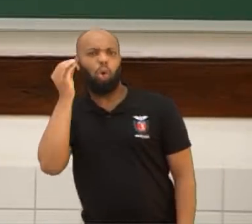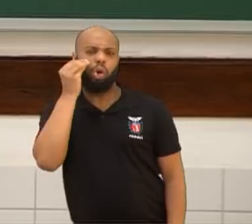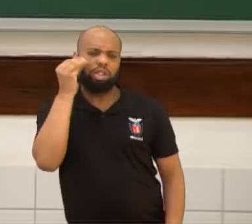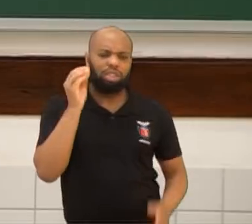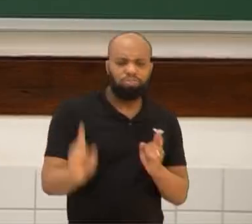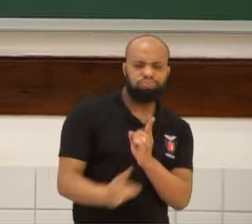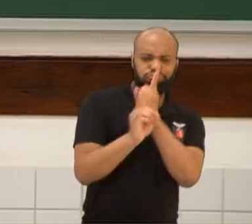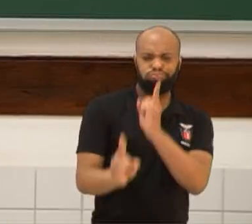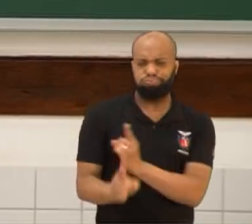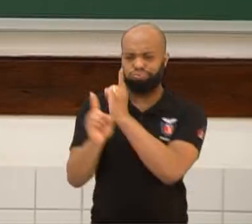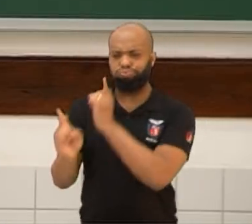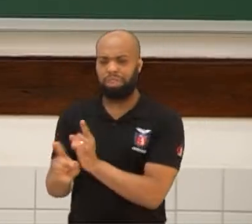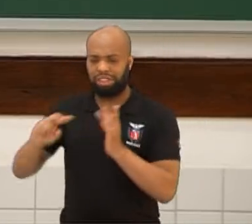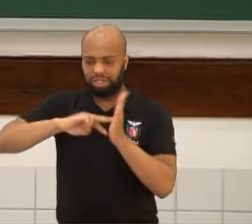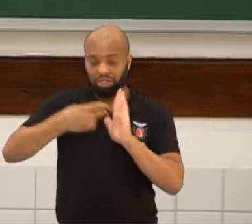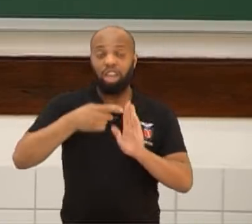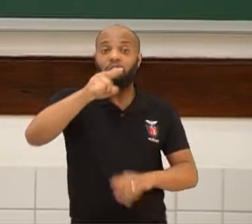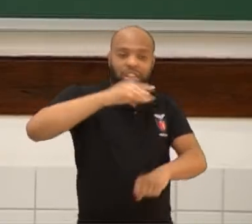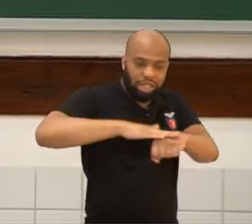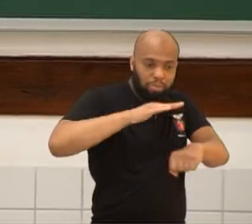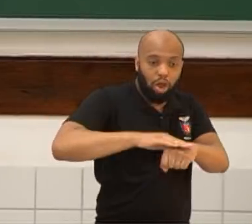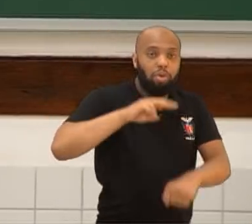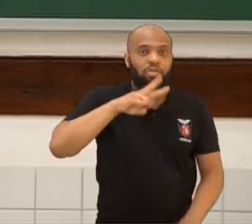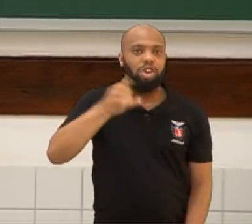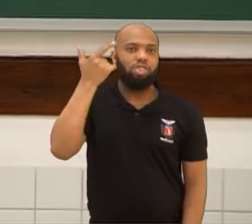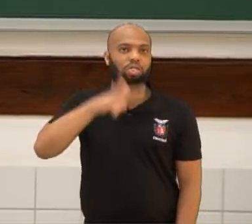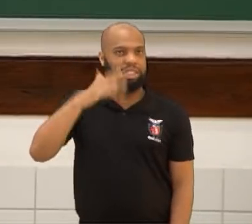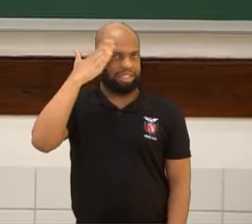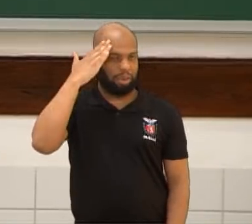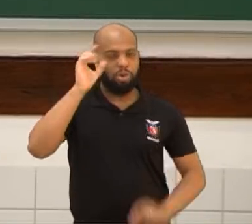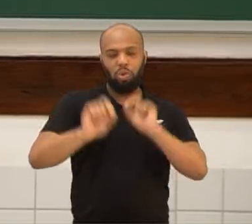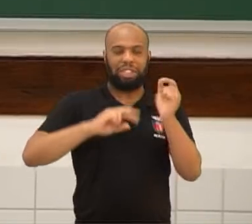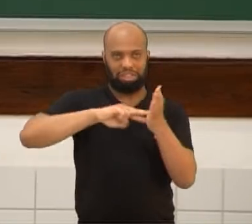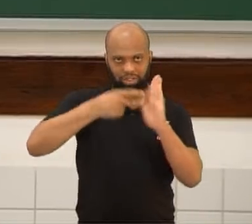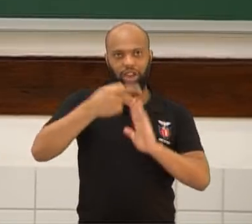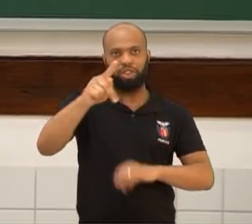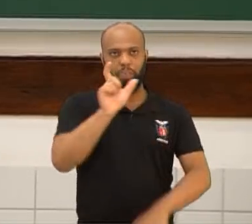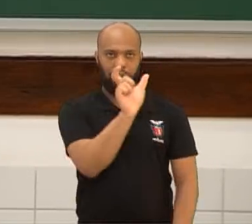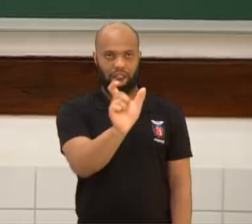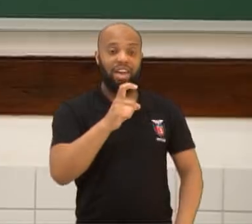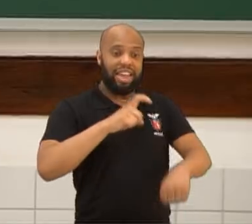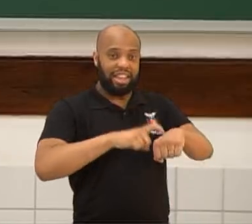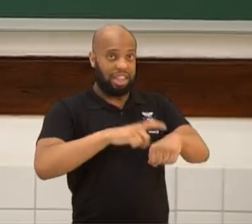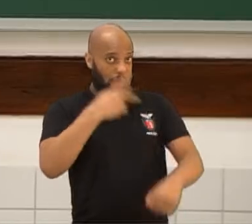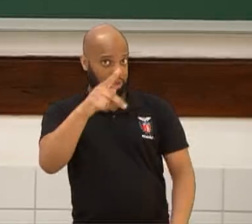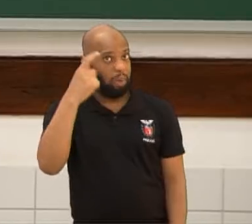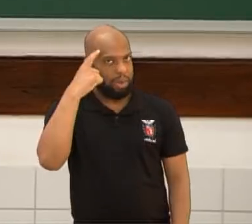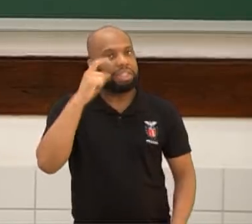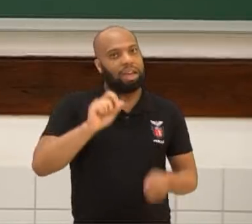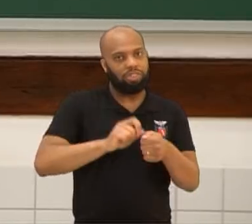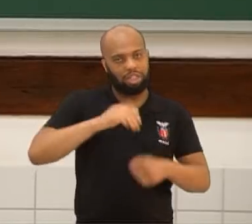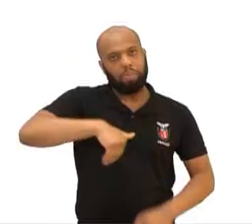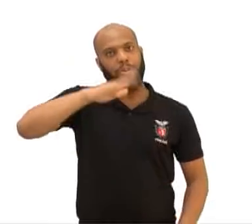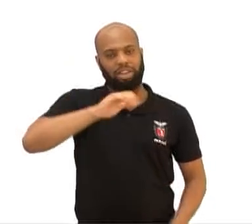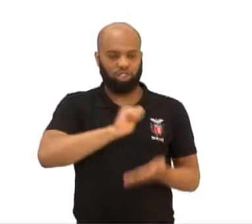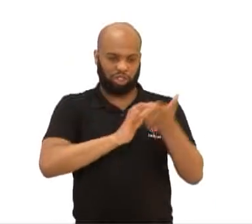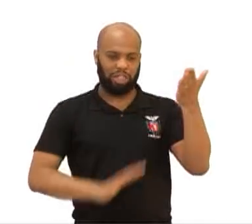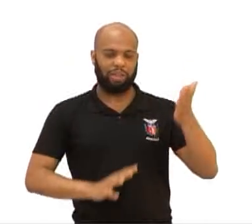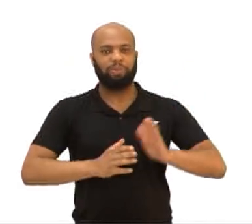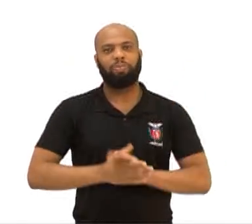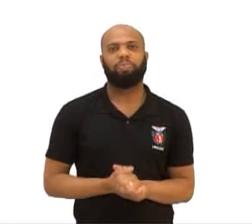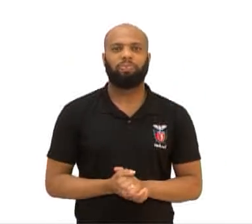vocês mesmos vão ser os autores da definição da palavra que vocês anotarem aí. Um tempo para vocês fazerem mais esse exercício.